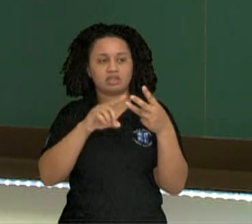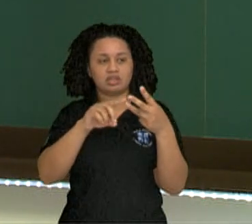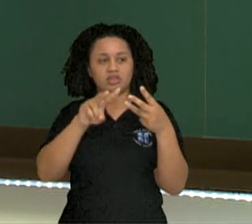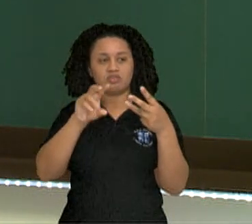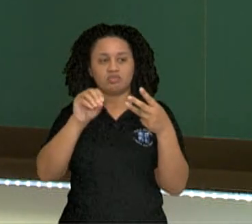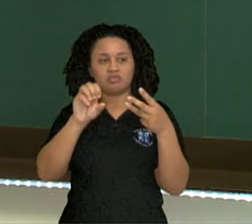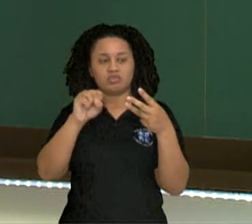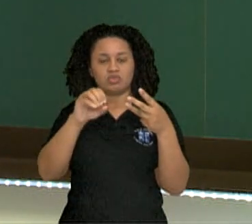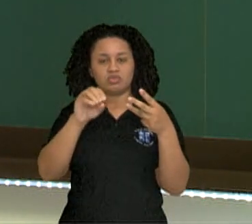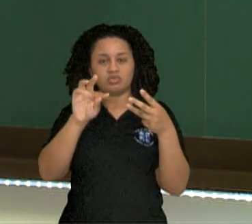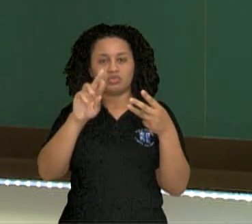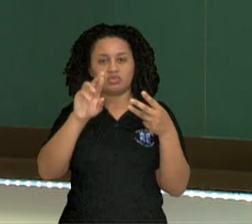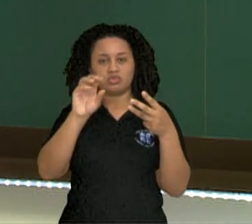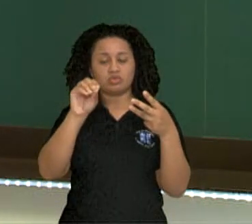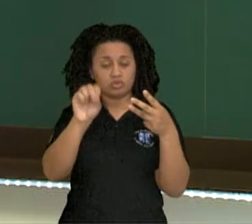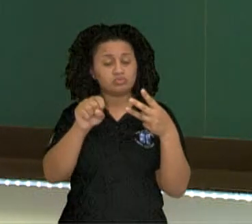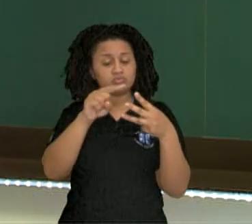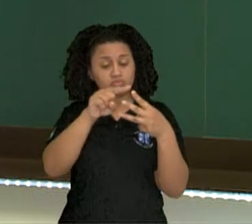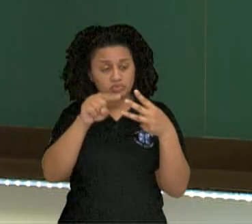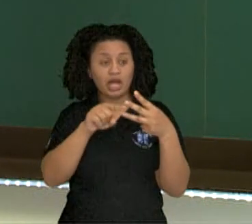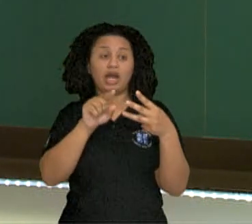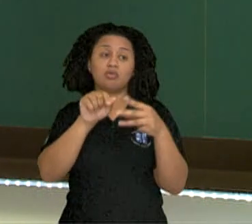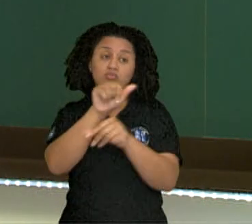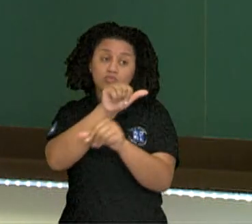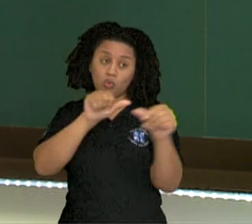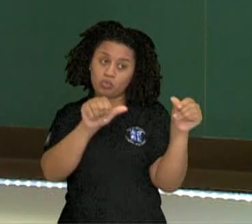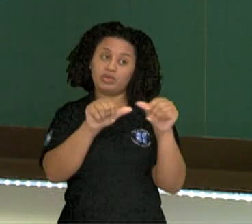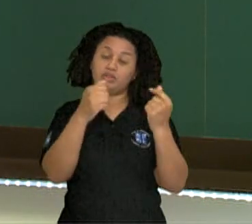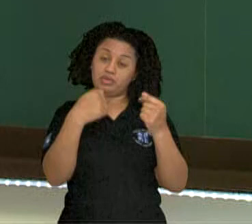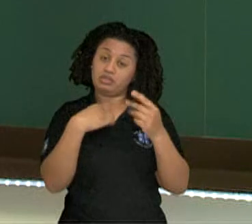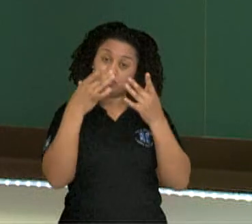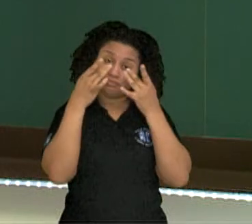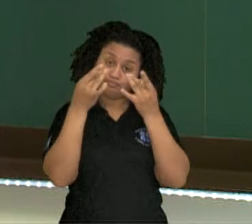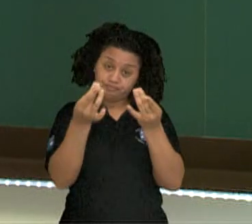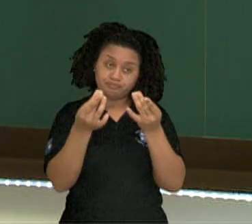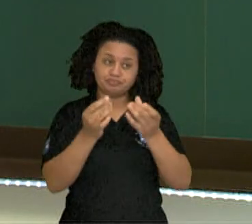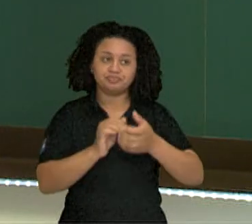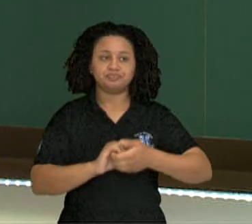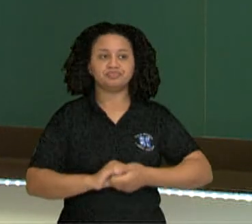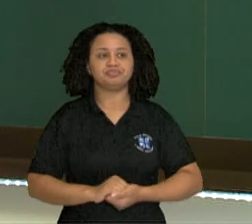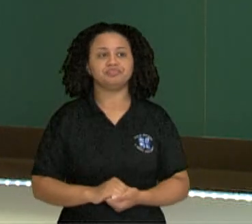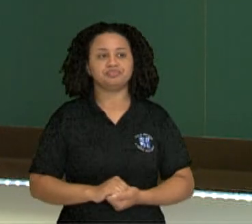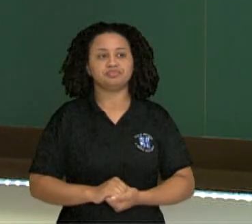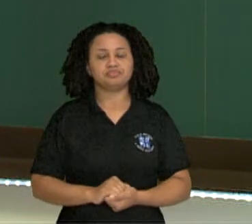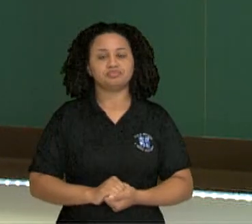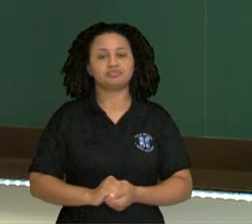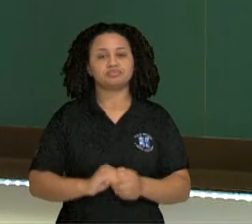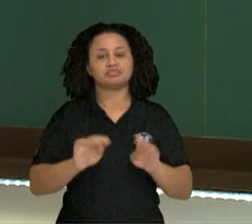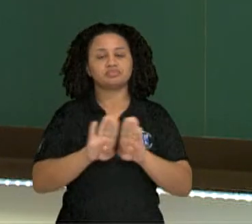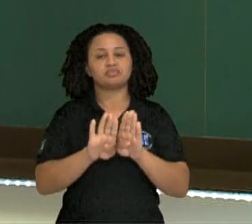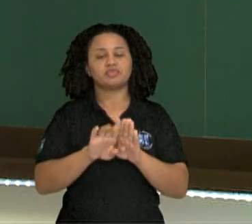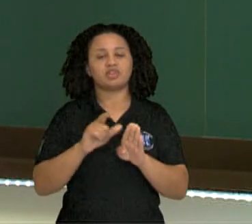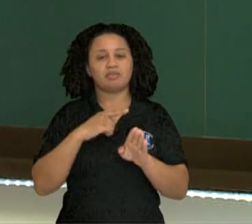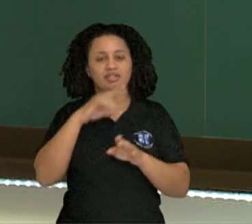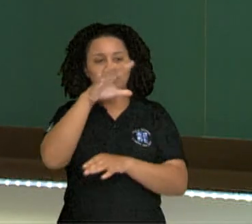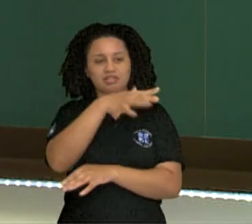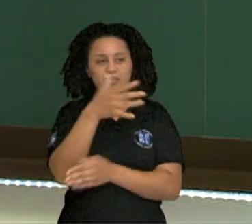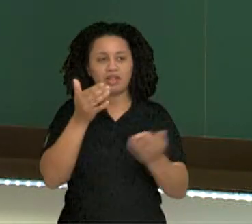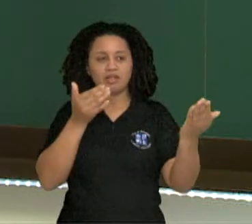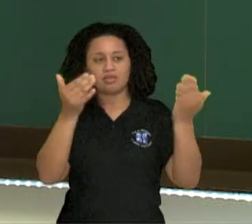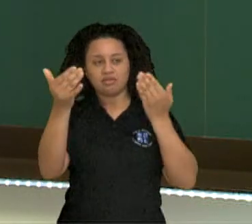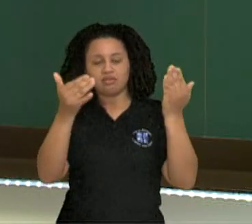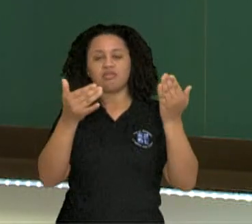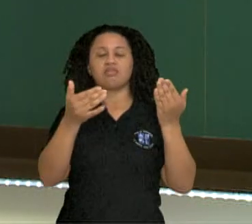vosotros, nessa parte que vai exigir mais atenção de vocês. Temos agora com o verbo comer, verbo de